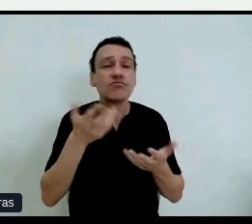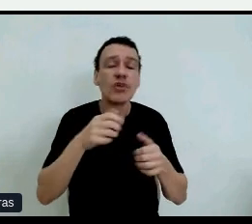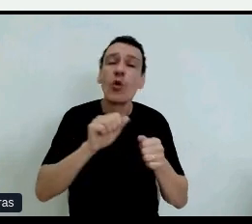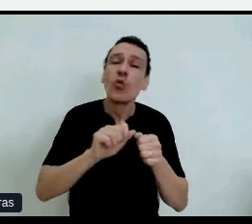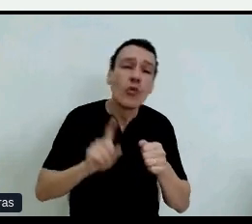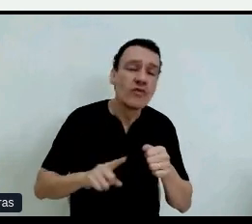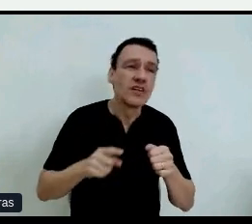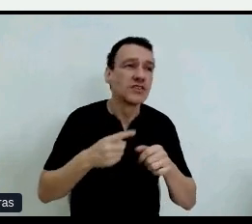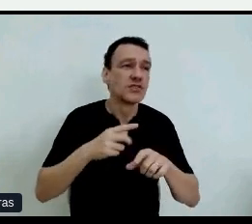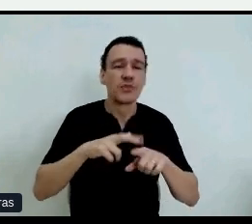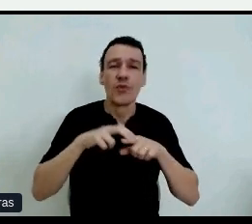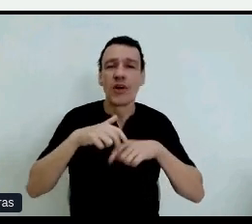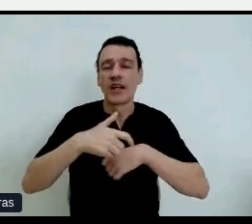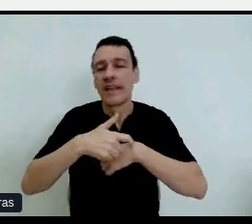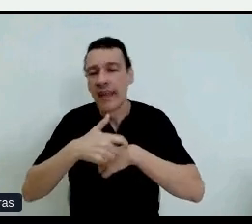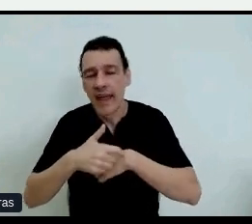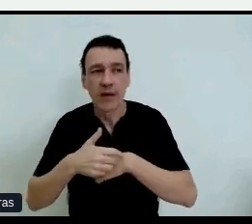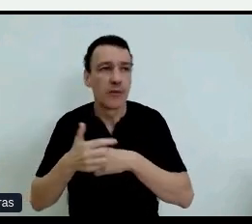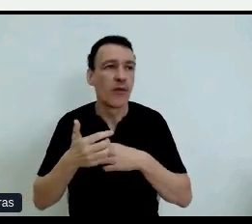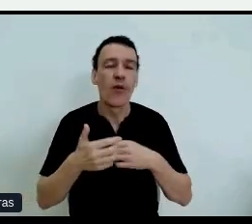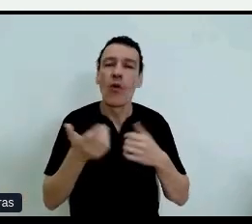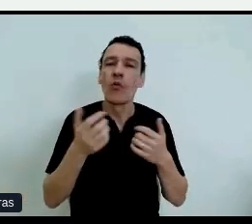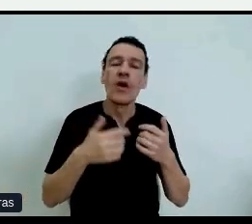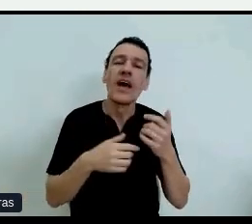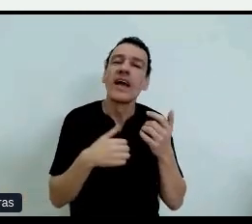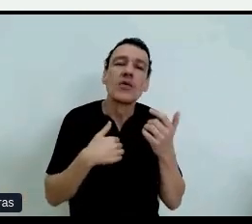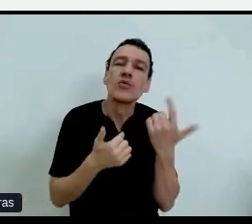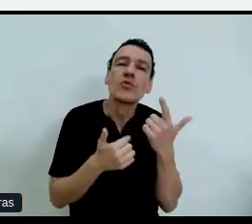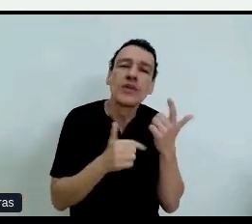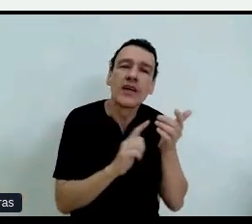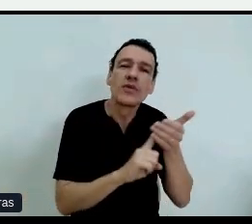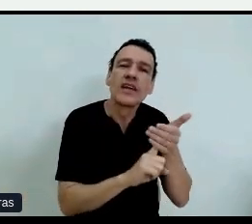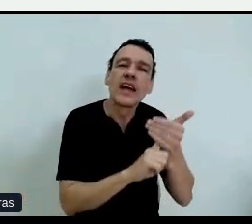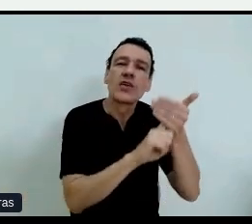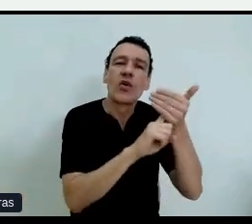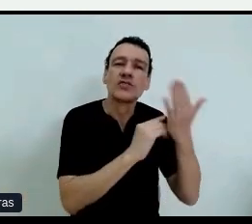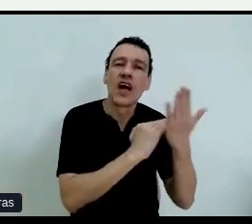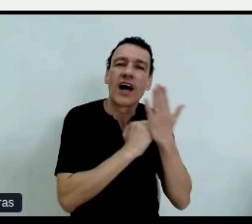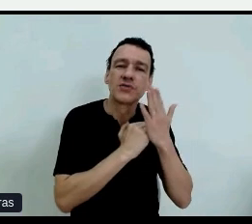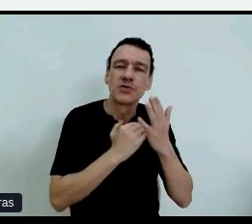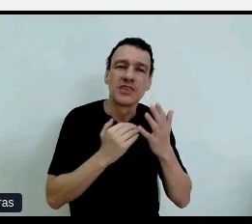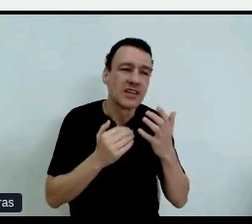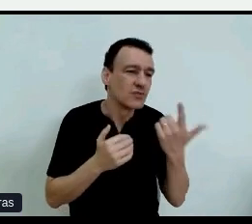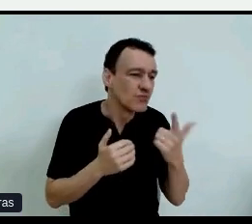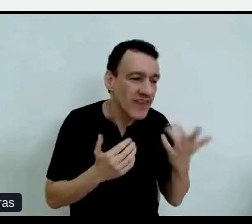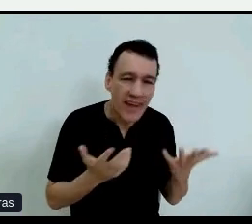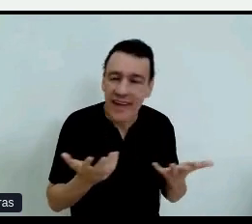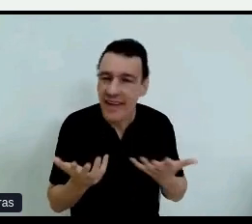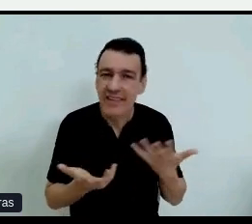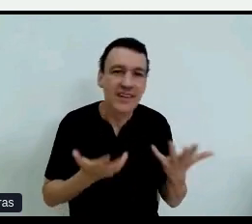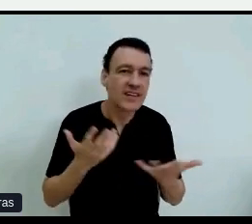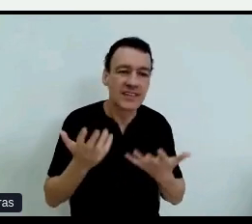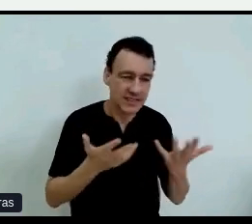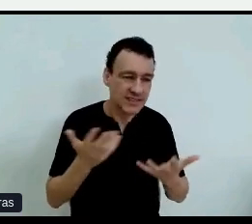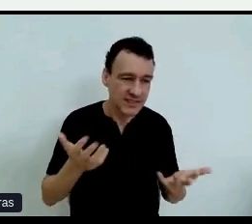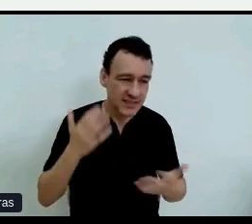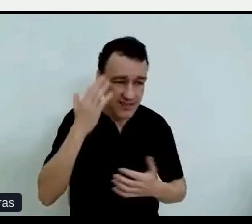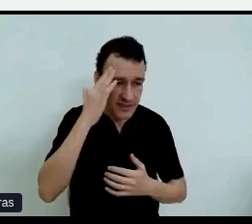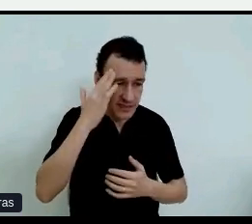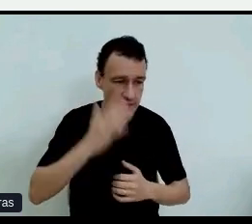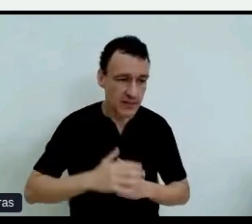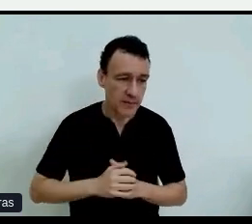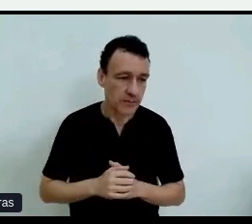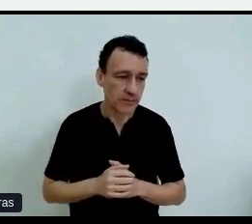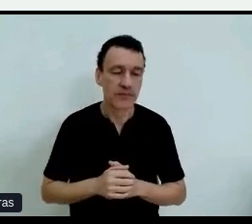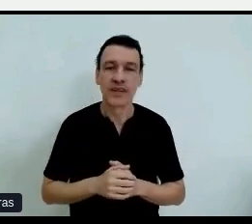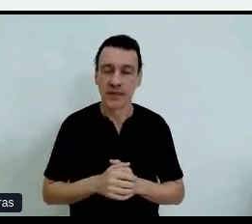de tecnologia, eu não tinha tecnologia para entregar ele nesse momento, então eu escolhi não fazer e seguir com o projeto.